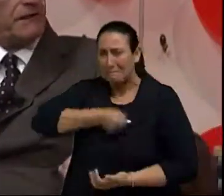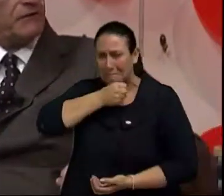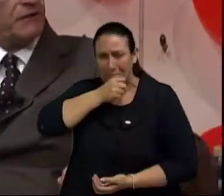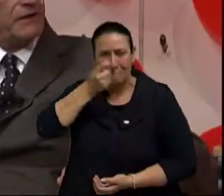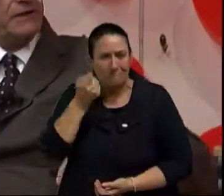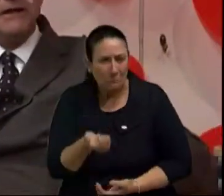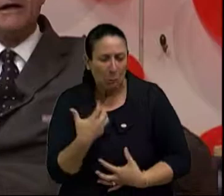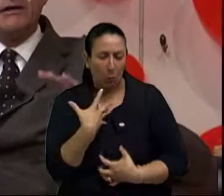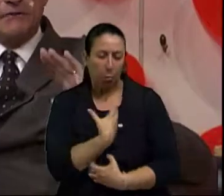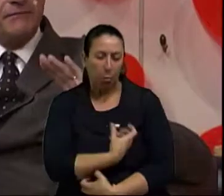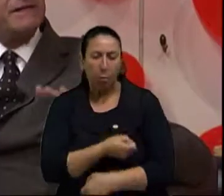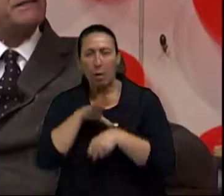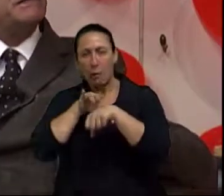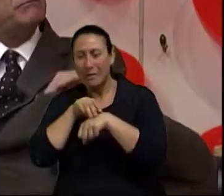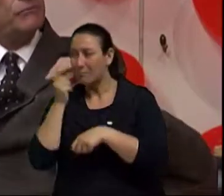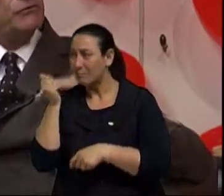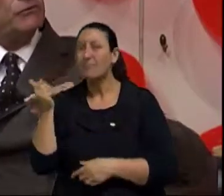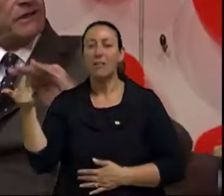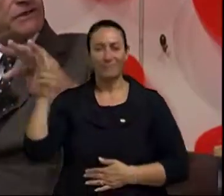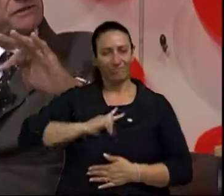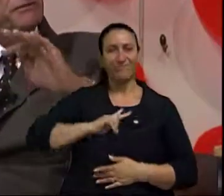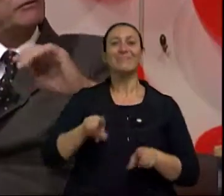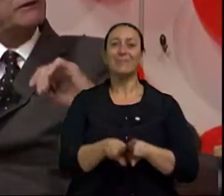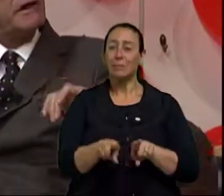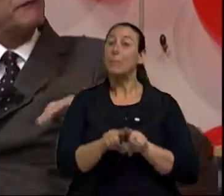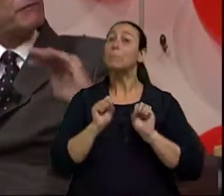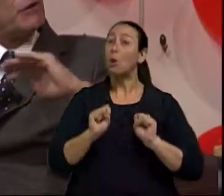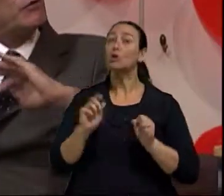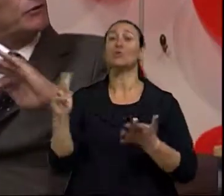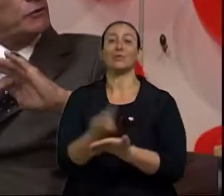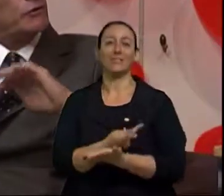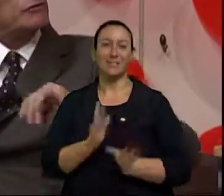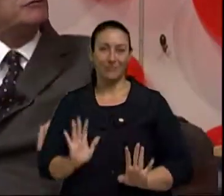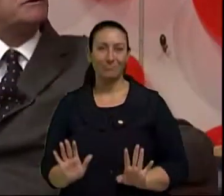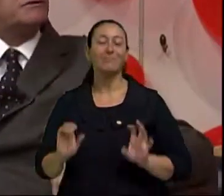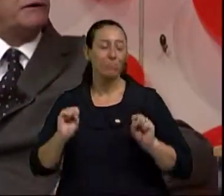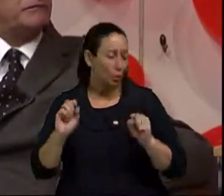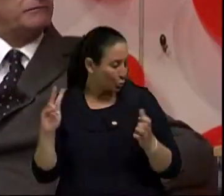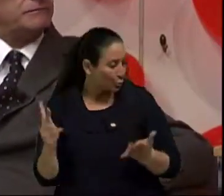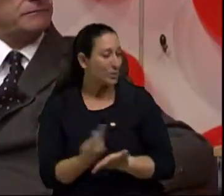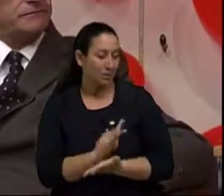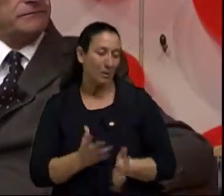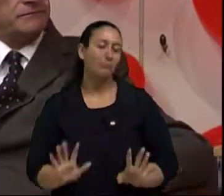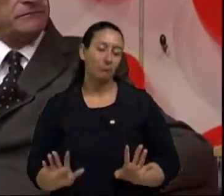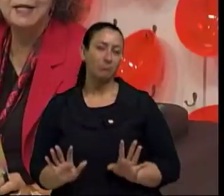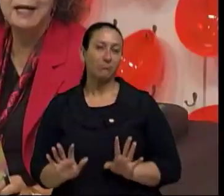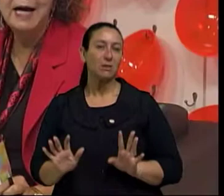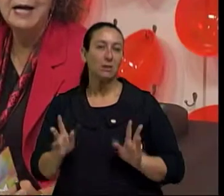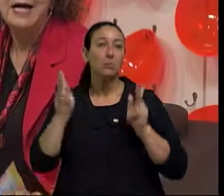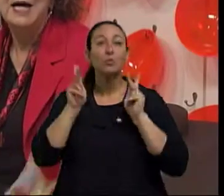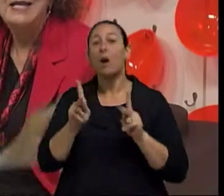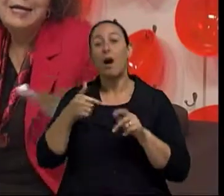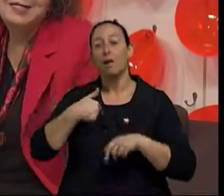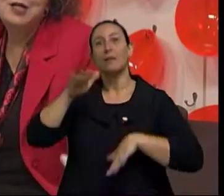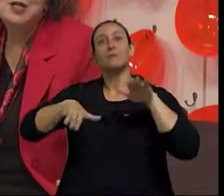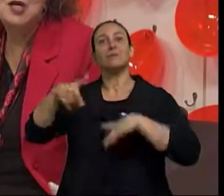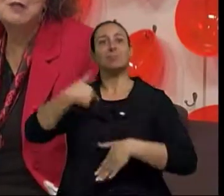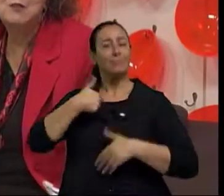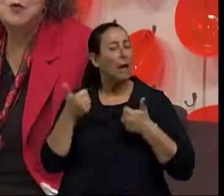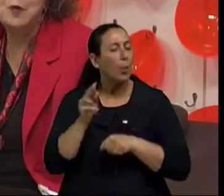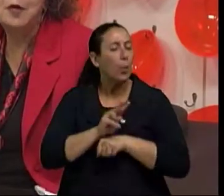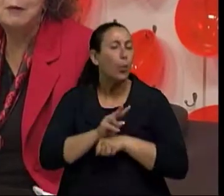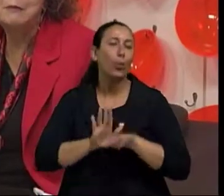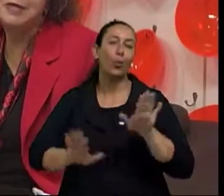começaste a comentar agora, eu tenho uma chance muito grande de me tornar um idoso muito saudável. E é isso que a gente quer ser, né? E assim